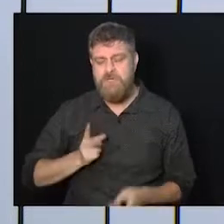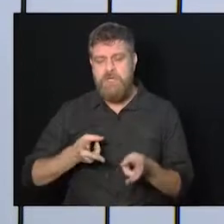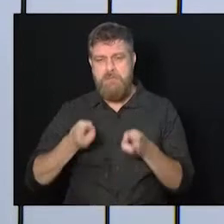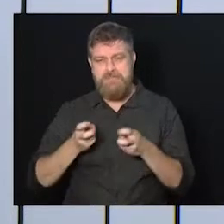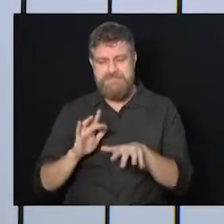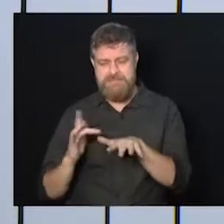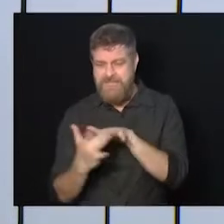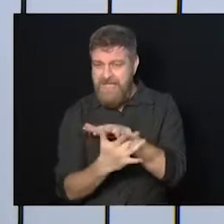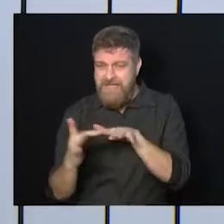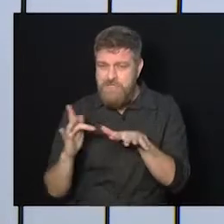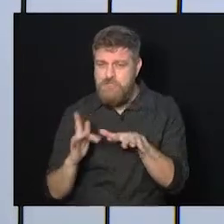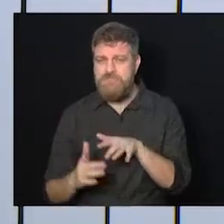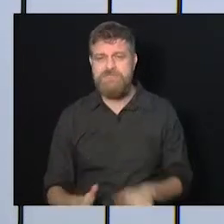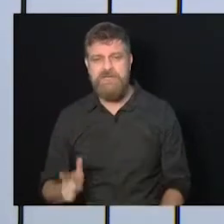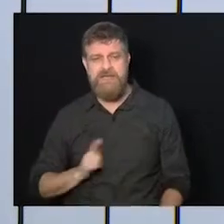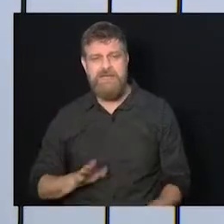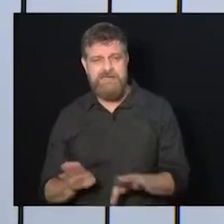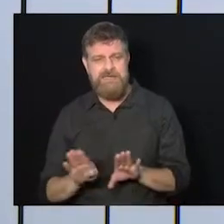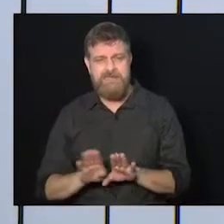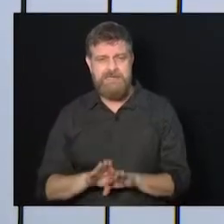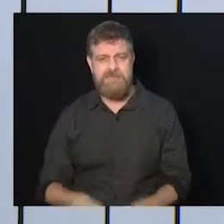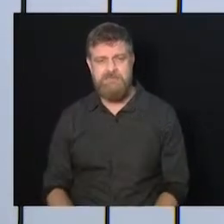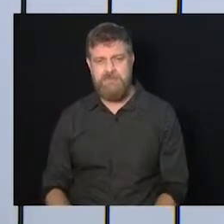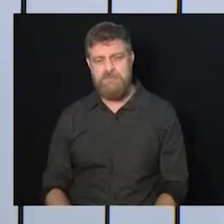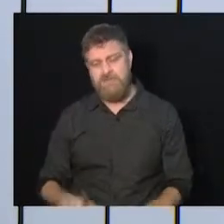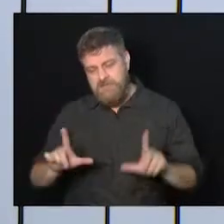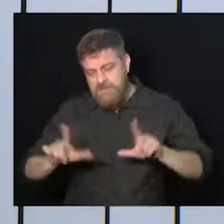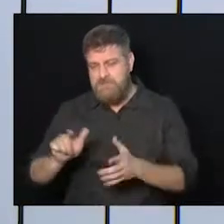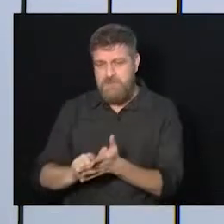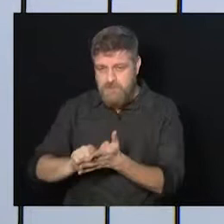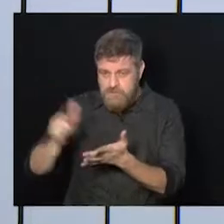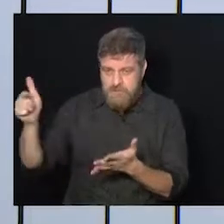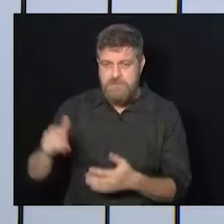redes sociais, na mídia, né? Claro,